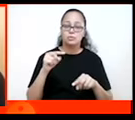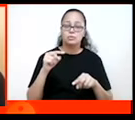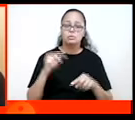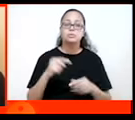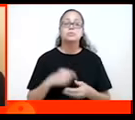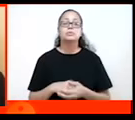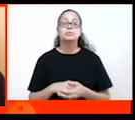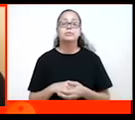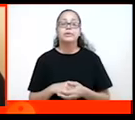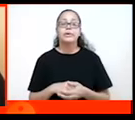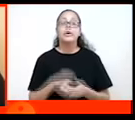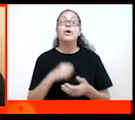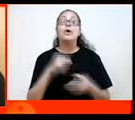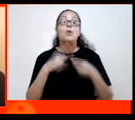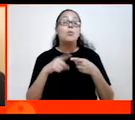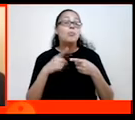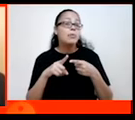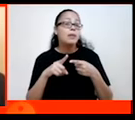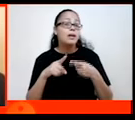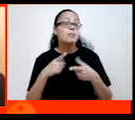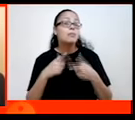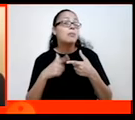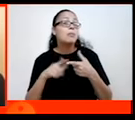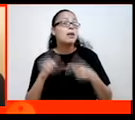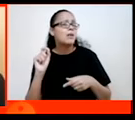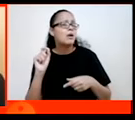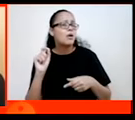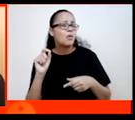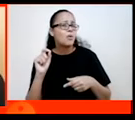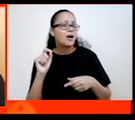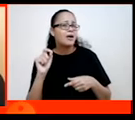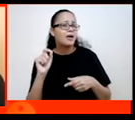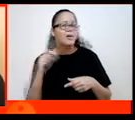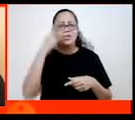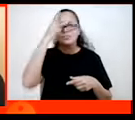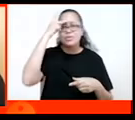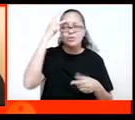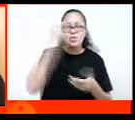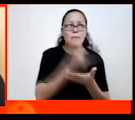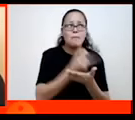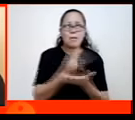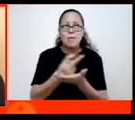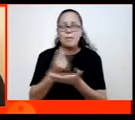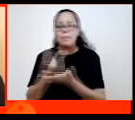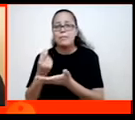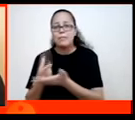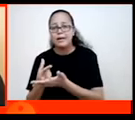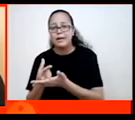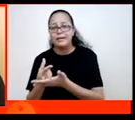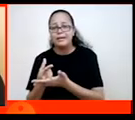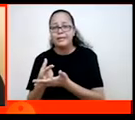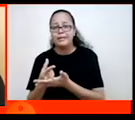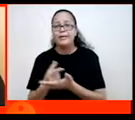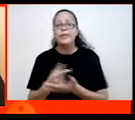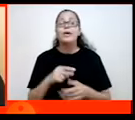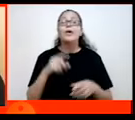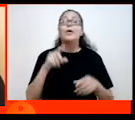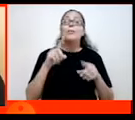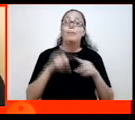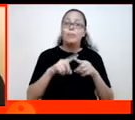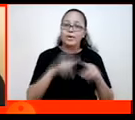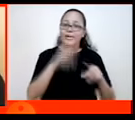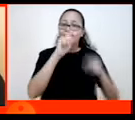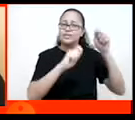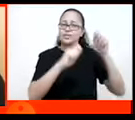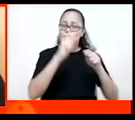Problemas que vieram com isso. O consumismo, né? Então nós temos aí o estímulo cada vez mais crescente para o consumo, né? Obviamente as indústrias querem vender, os empresários